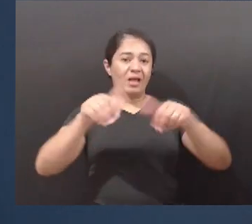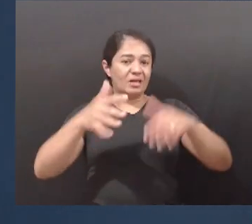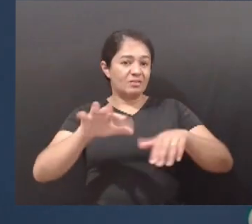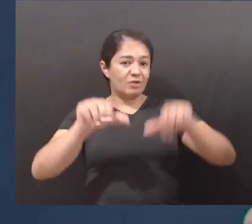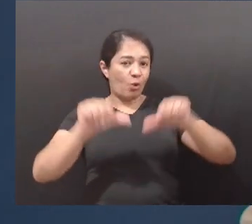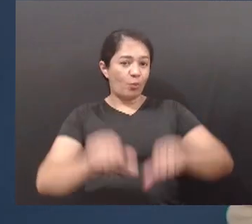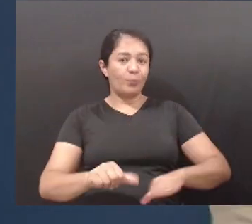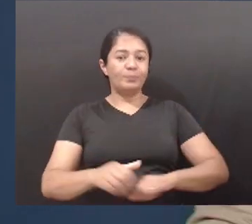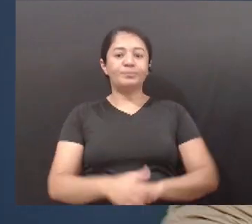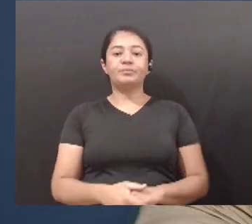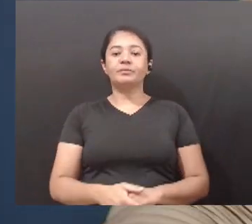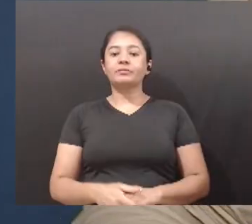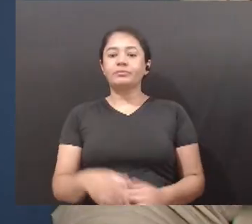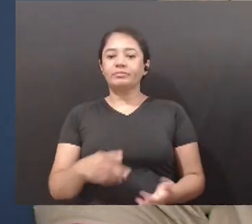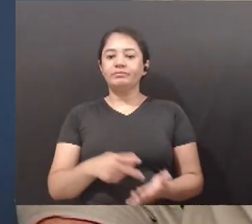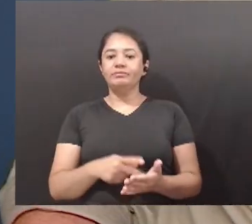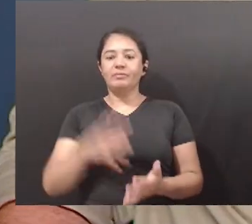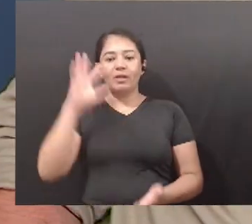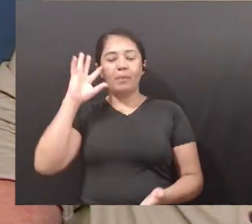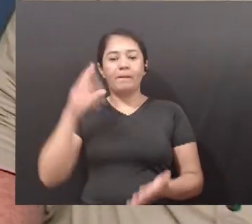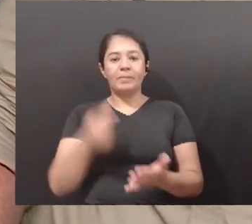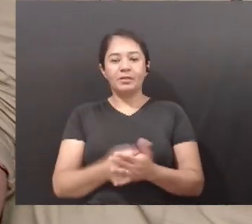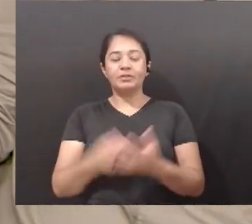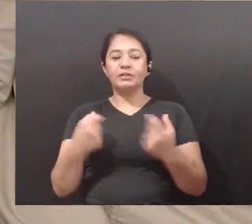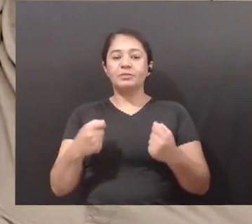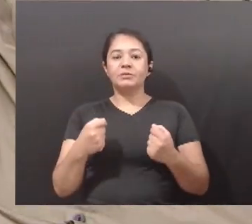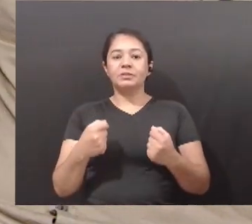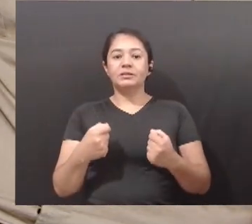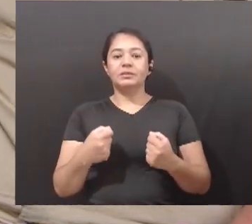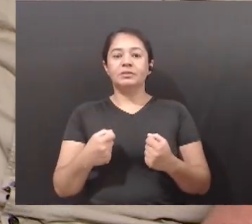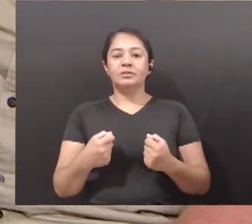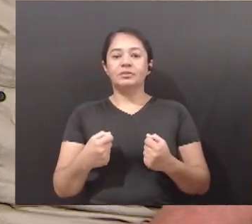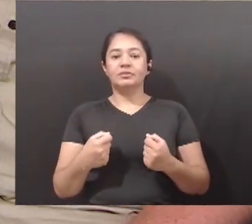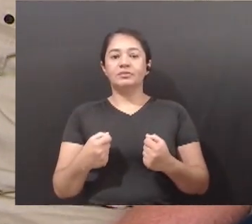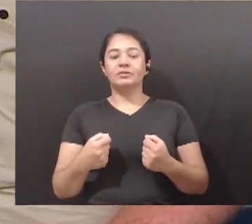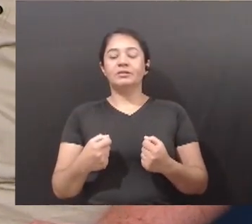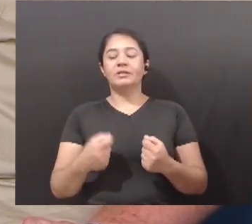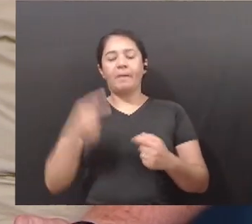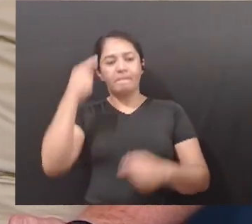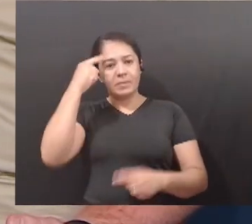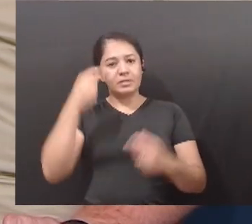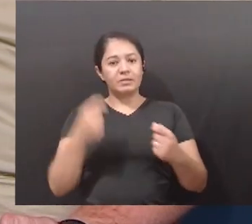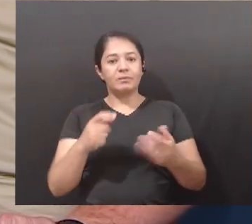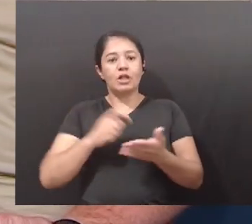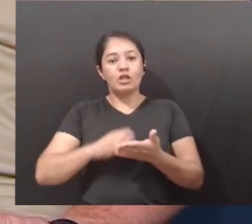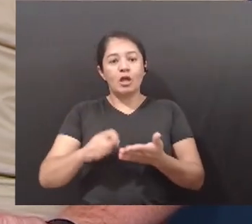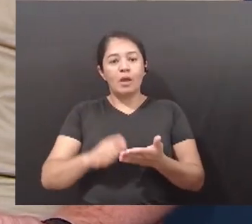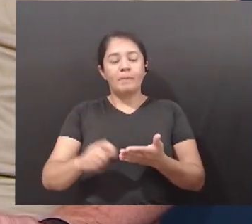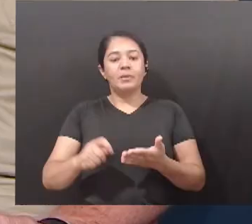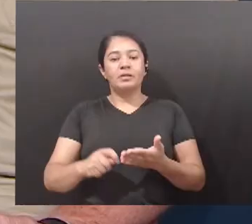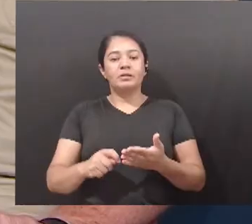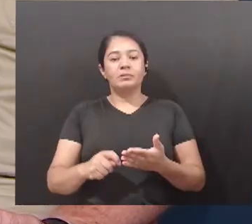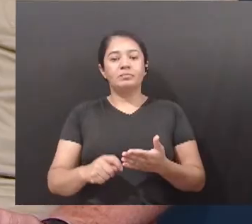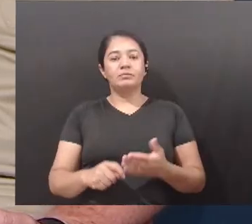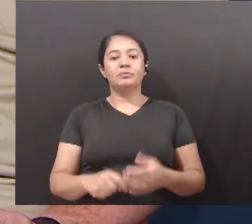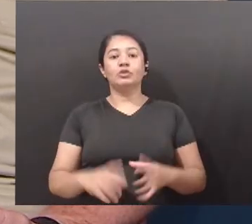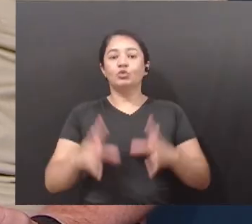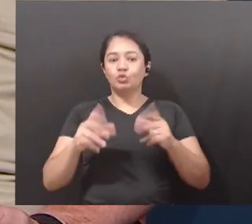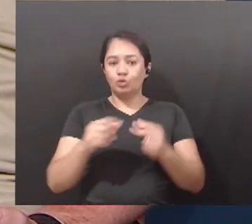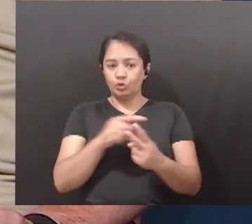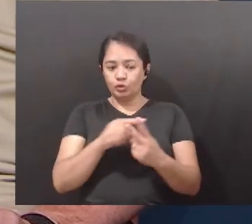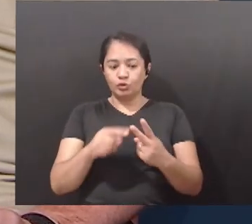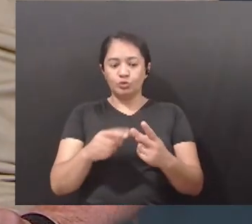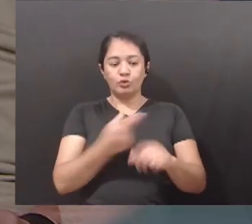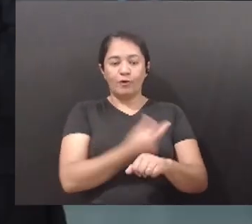realmente é uma decisão que tem que ser colocada na ponta do lápis. Não apenas o financeiro, mas o emocional também. Para que uma coisa